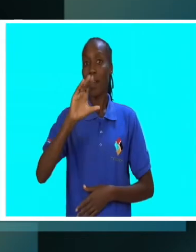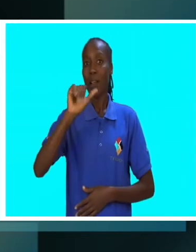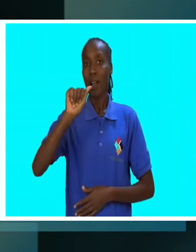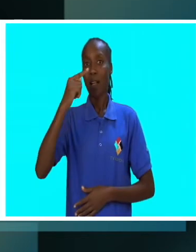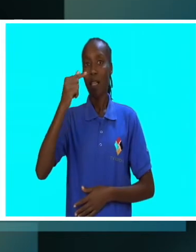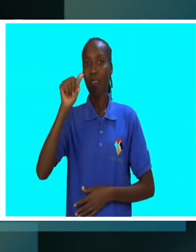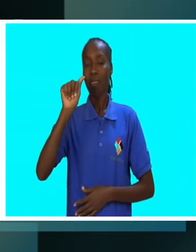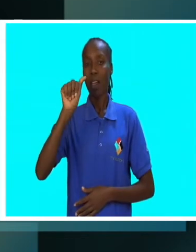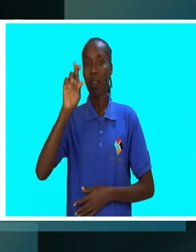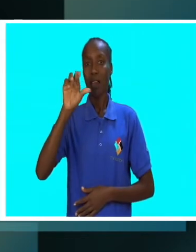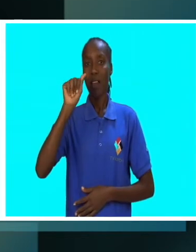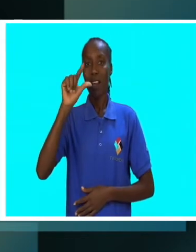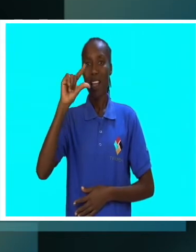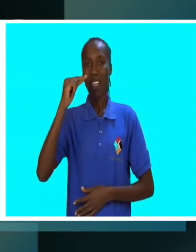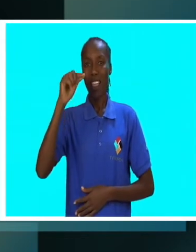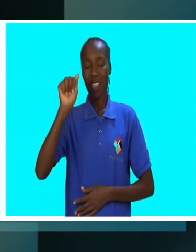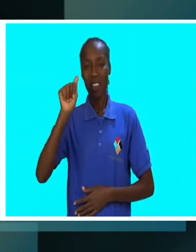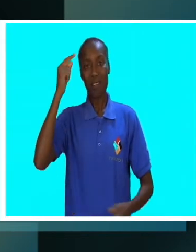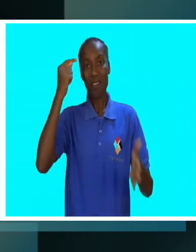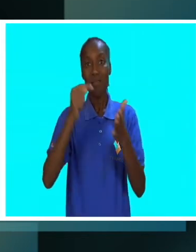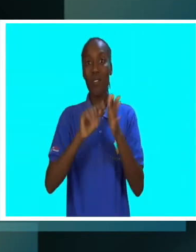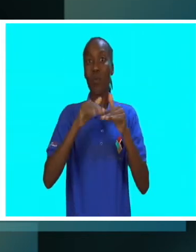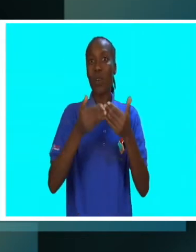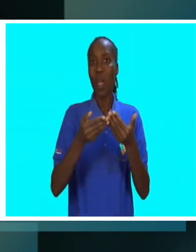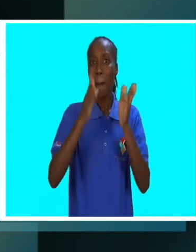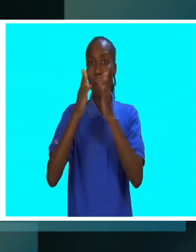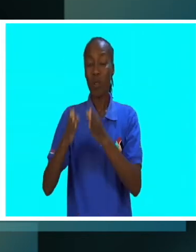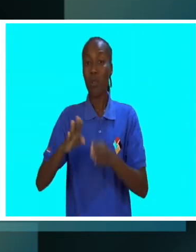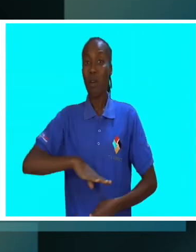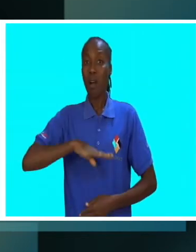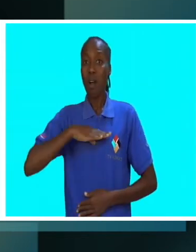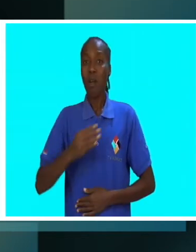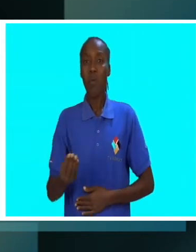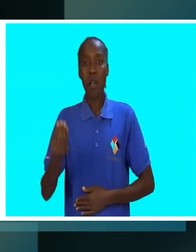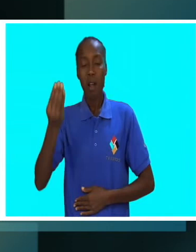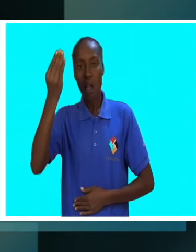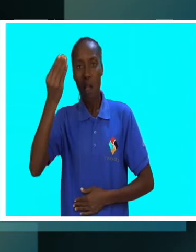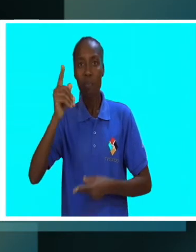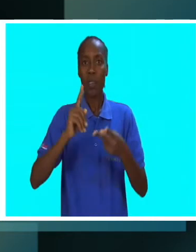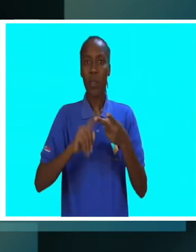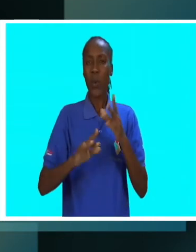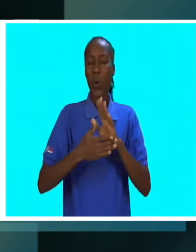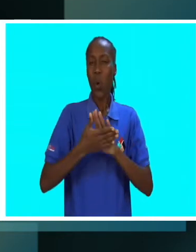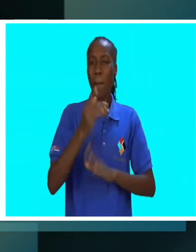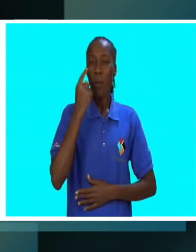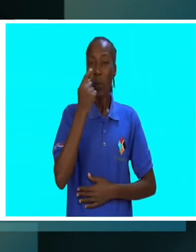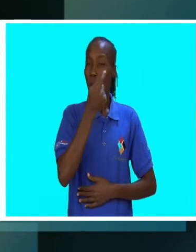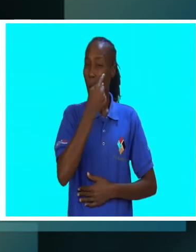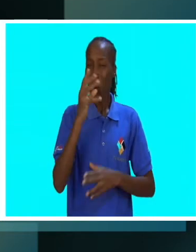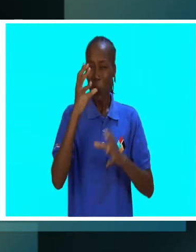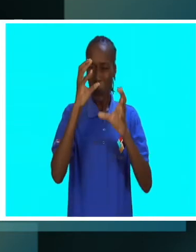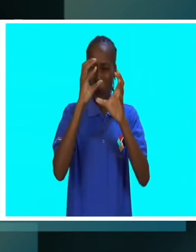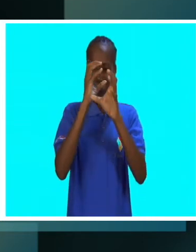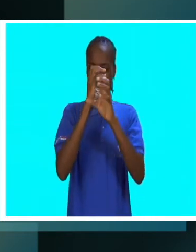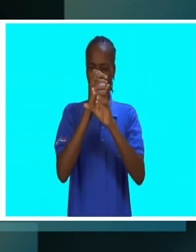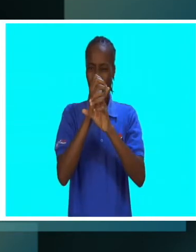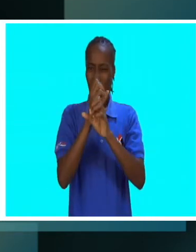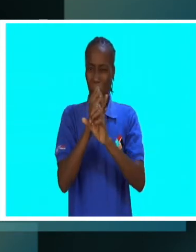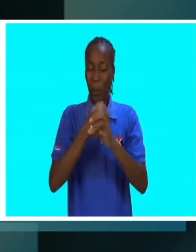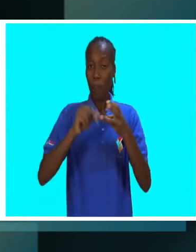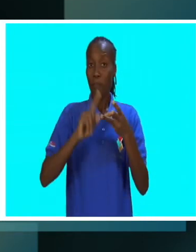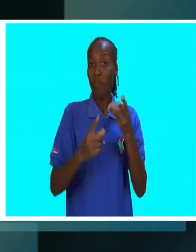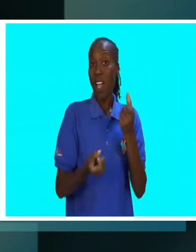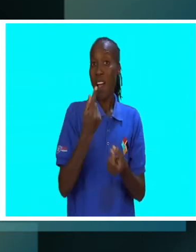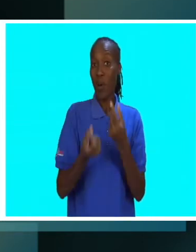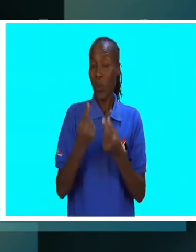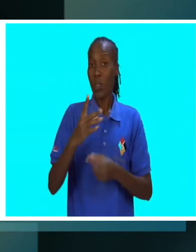Catarata, muitas das vezes, aquela que aparece com a idade é com a senilidade, né? Aparece com o crescimento. Existem